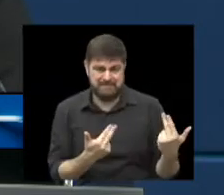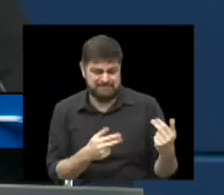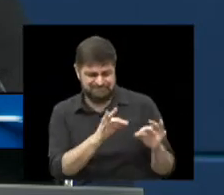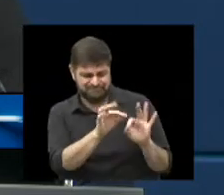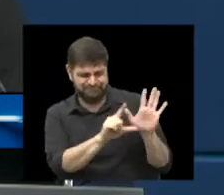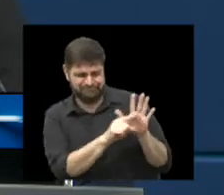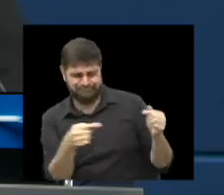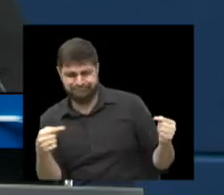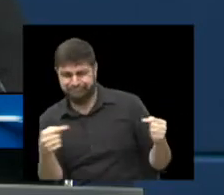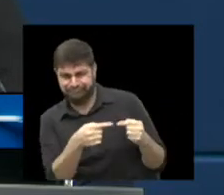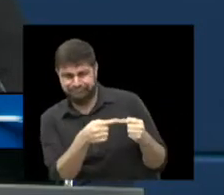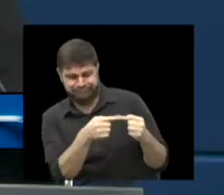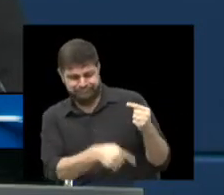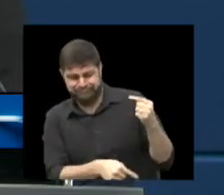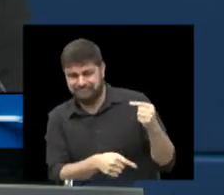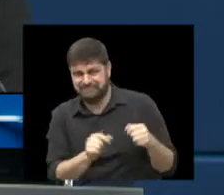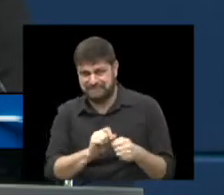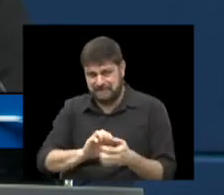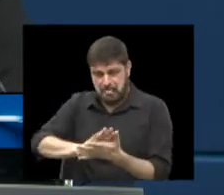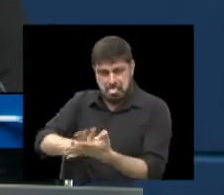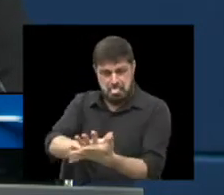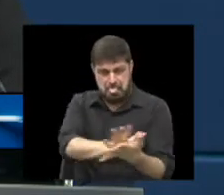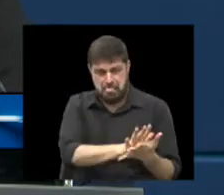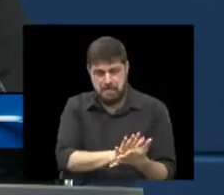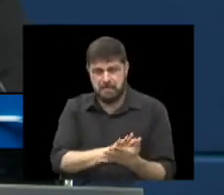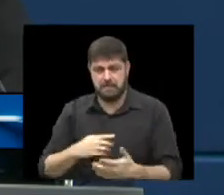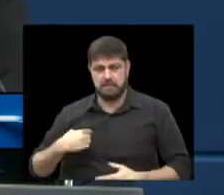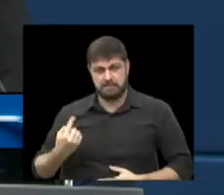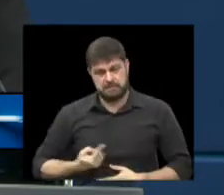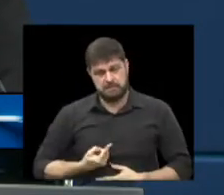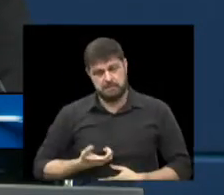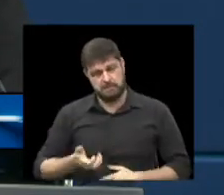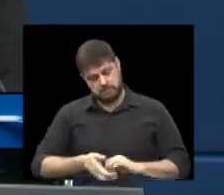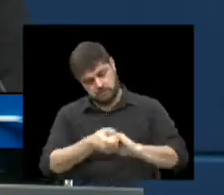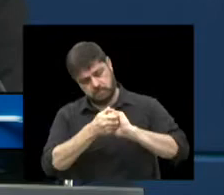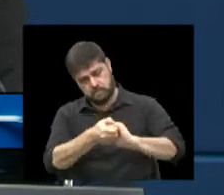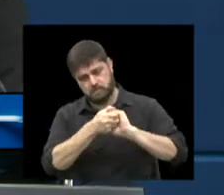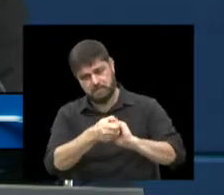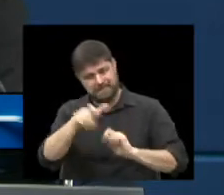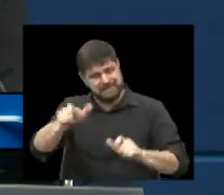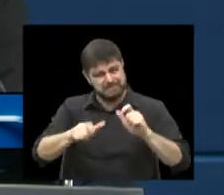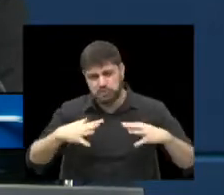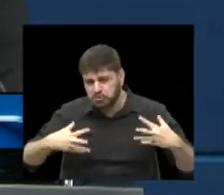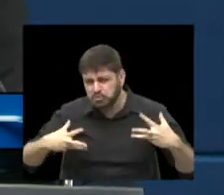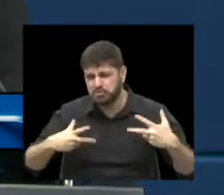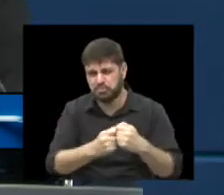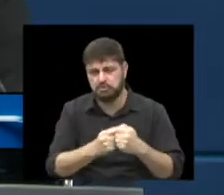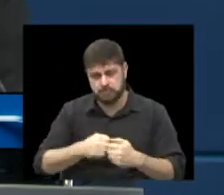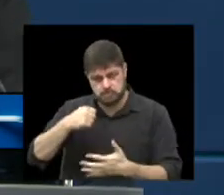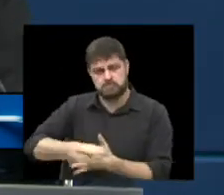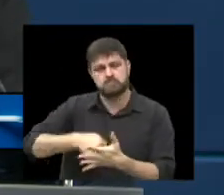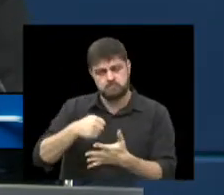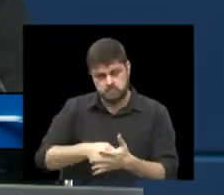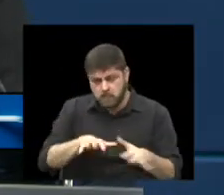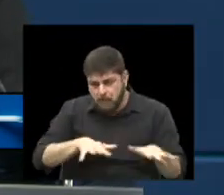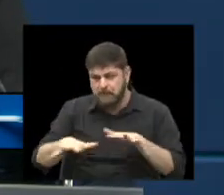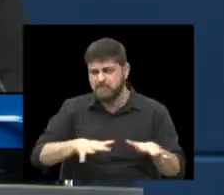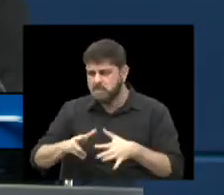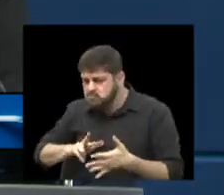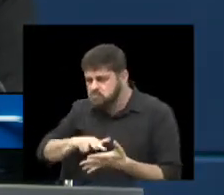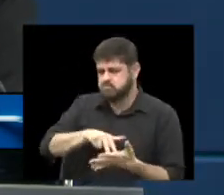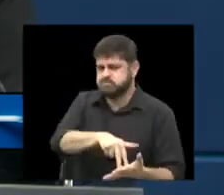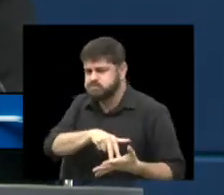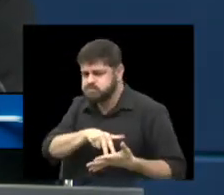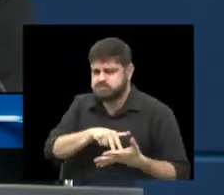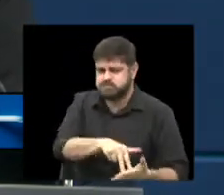projeto tá fazendo. Por isso, eu digo parabéns a todas as pessoas que estão se movimentando, que estão se organizando